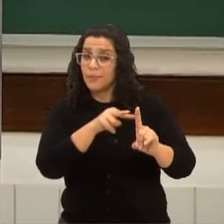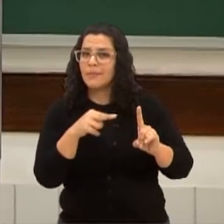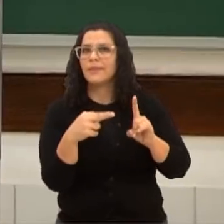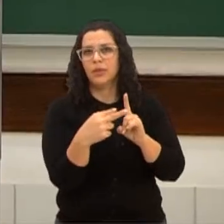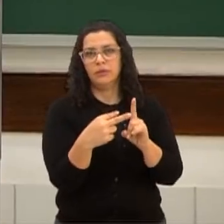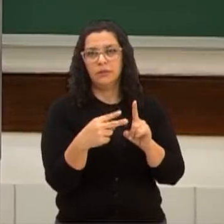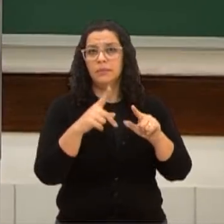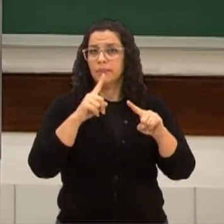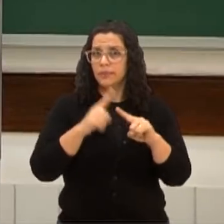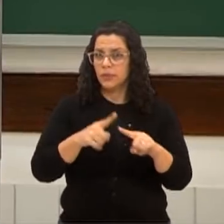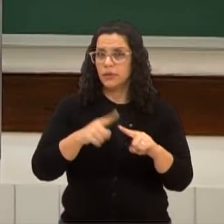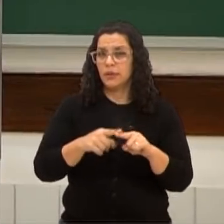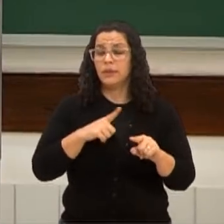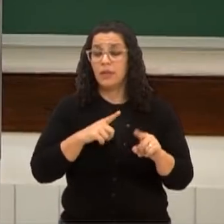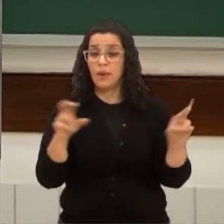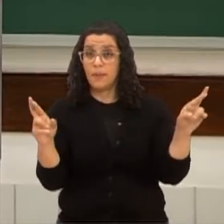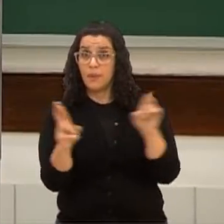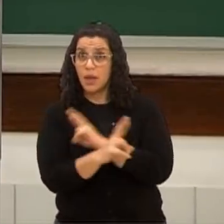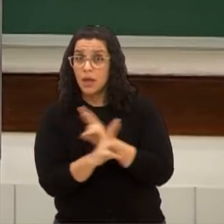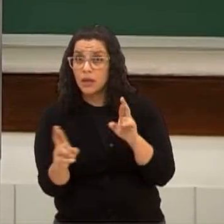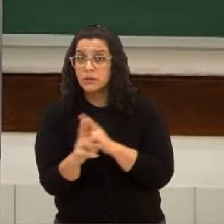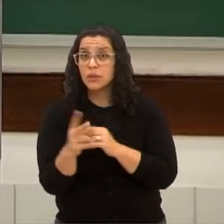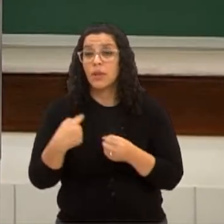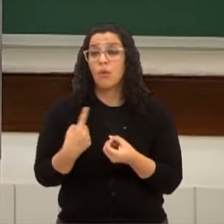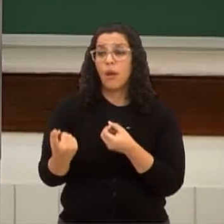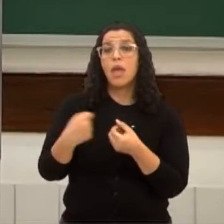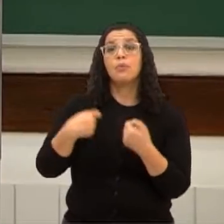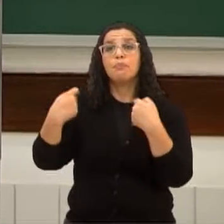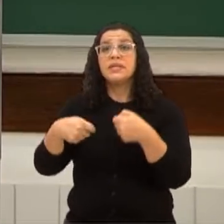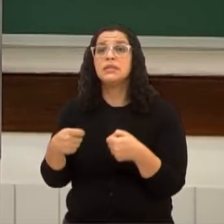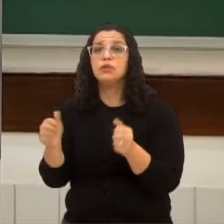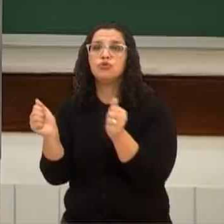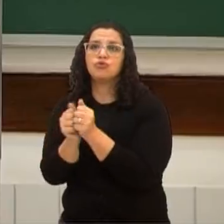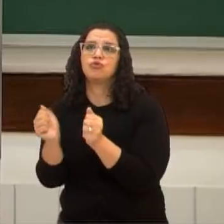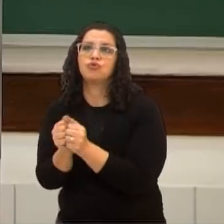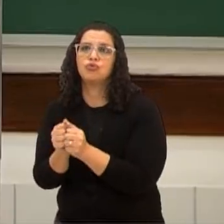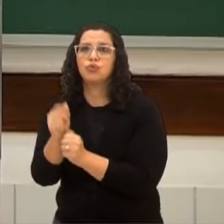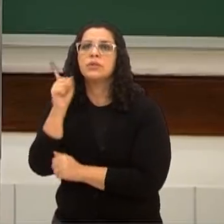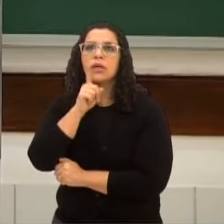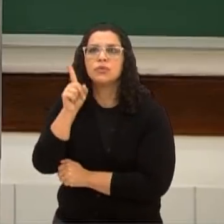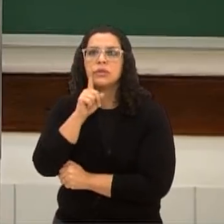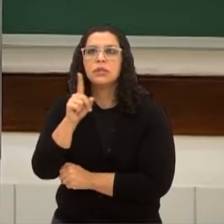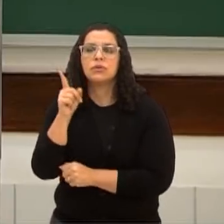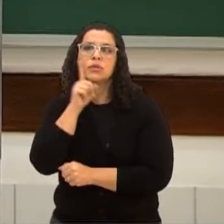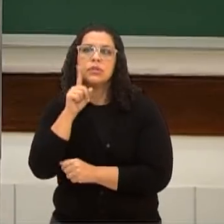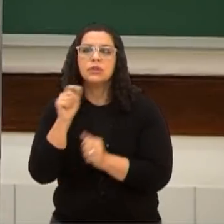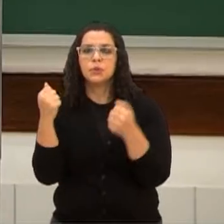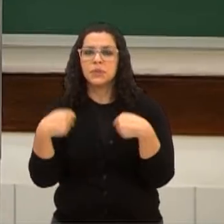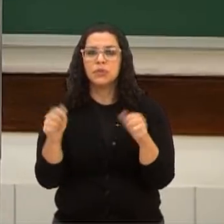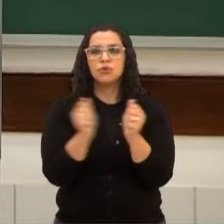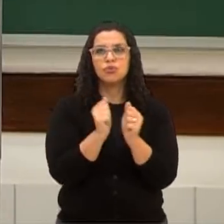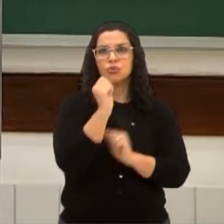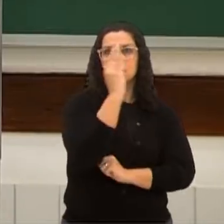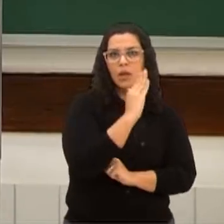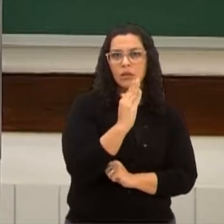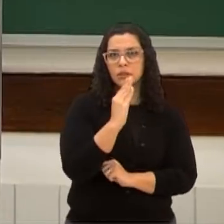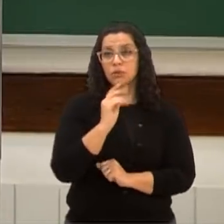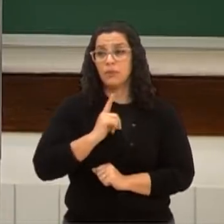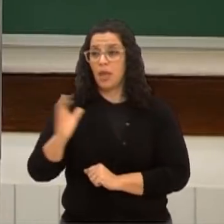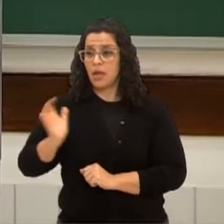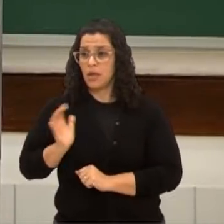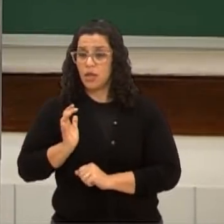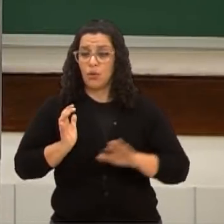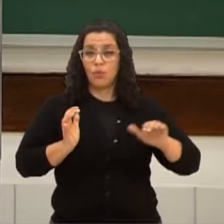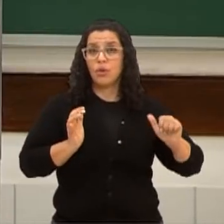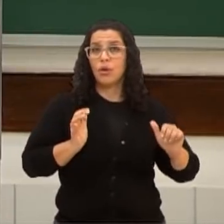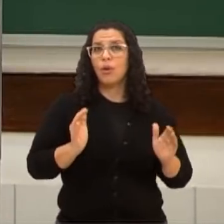vista. Porque há uma relação de dependência. E essa relação ela até acontece dos dois lados, tanto do país mais rico como do